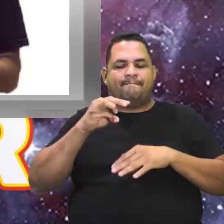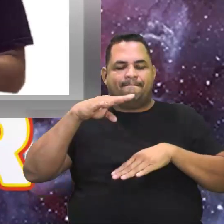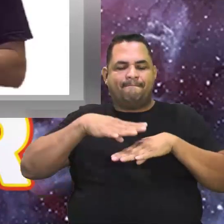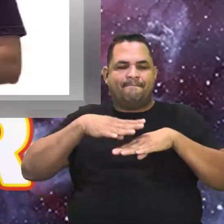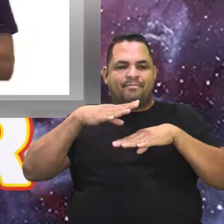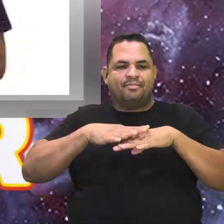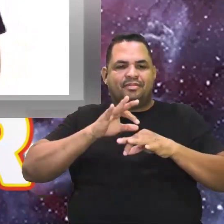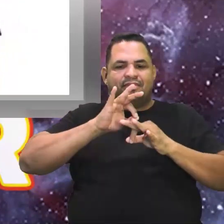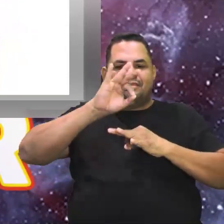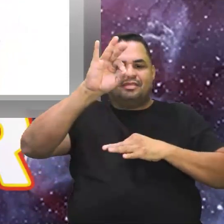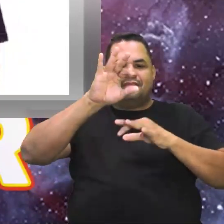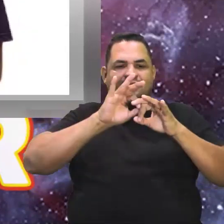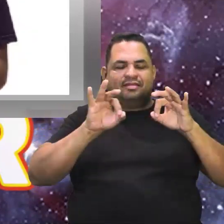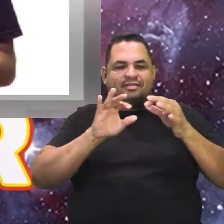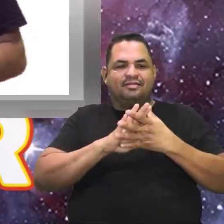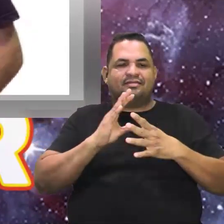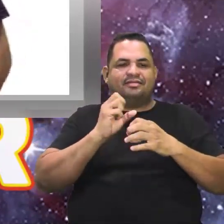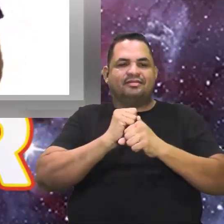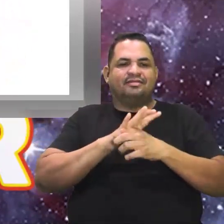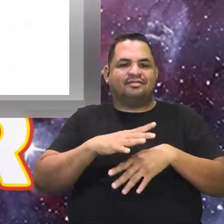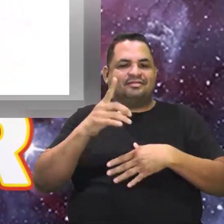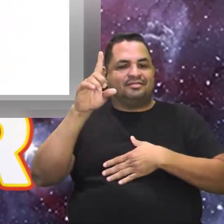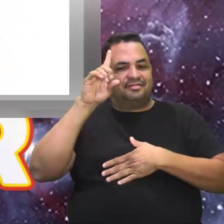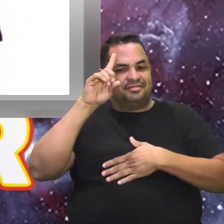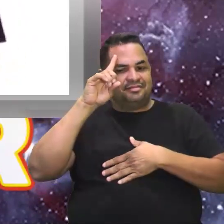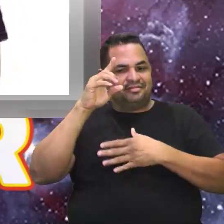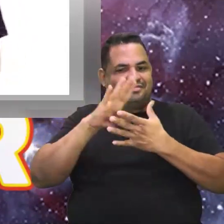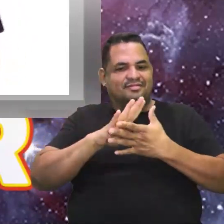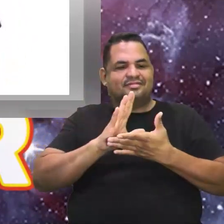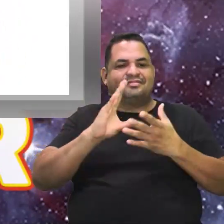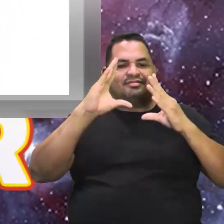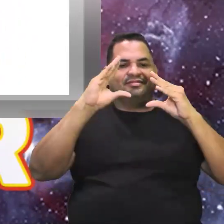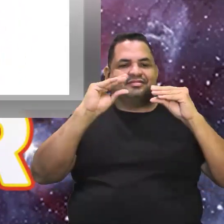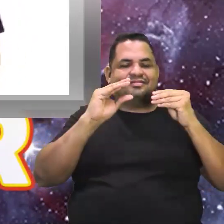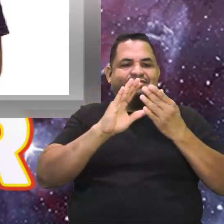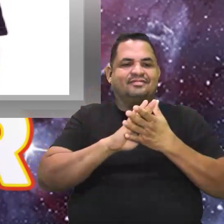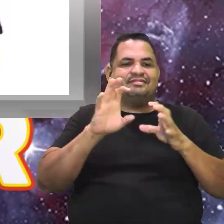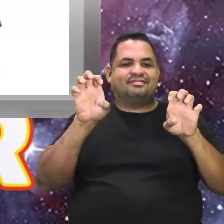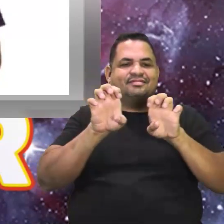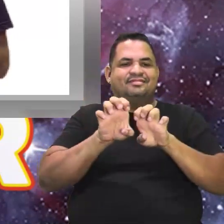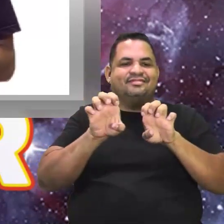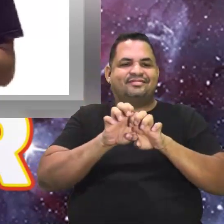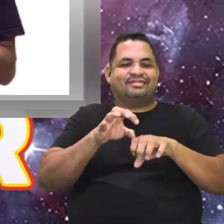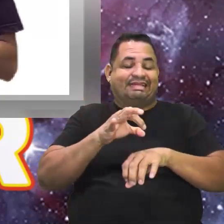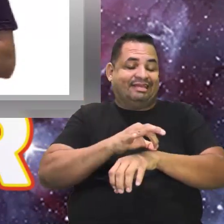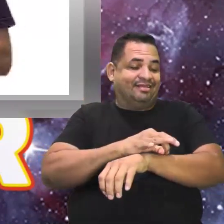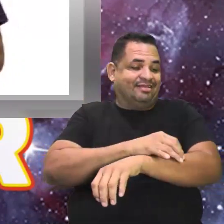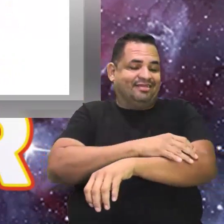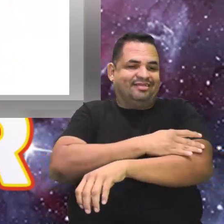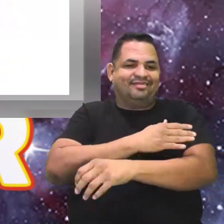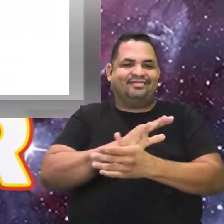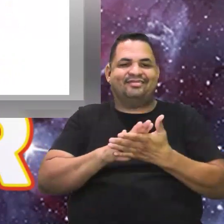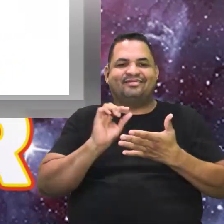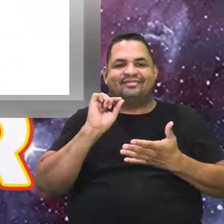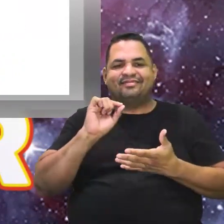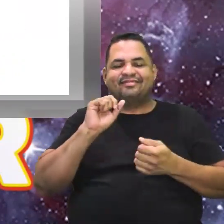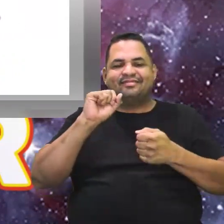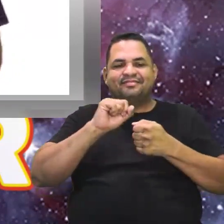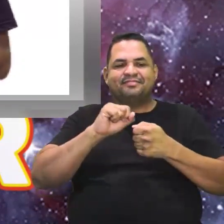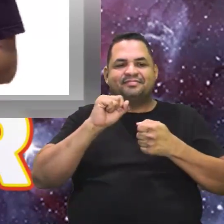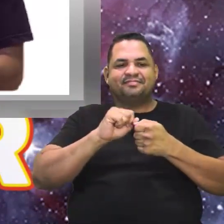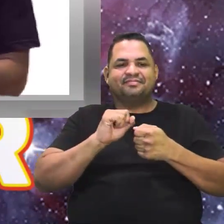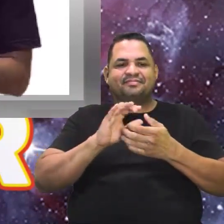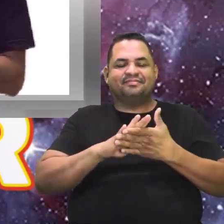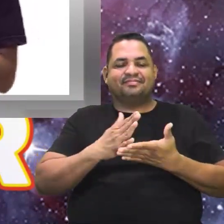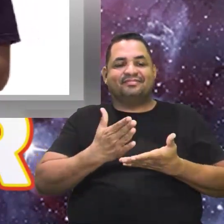Geometria, estou calculando noite e dia. É tanta equação que me arrepia. O que eu faço,